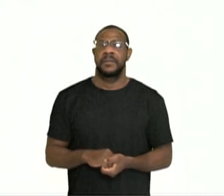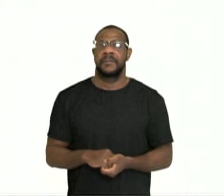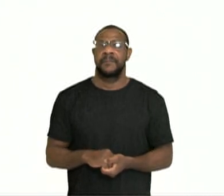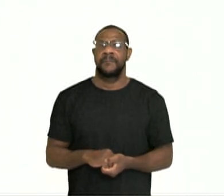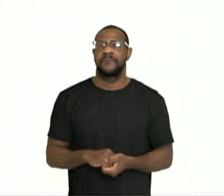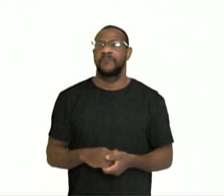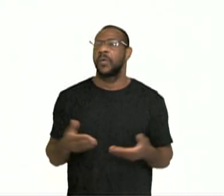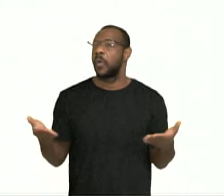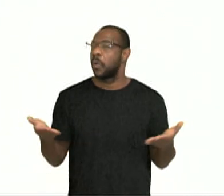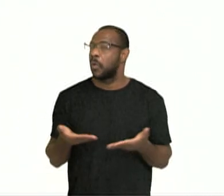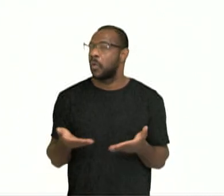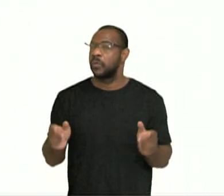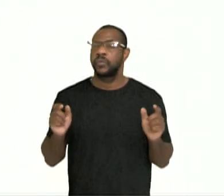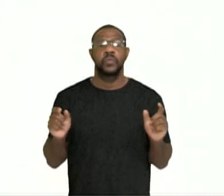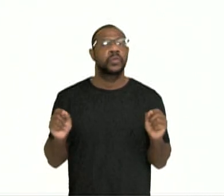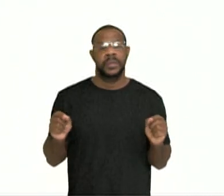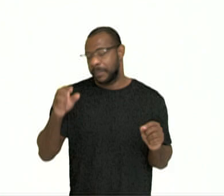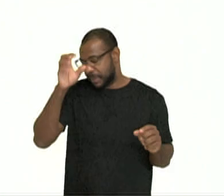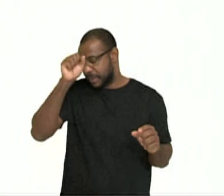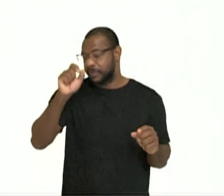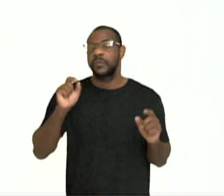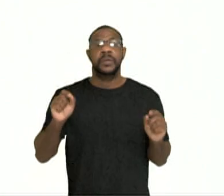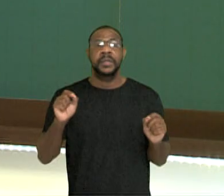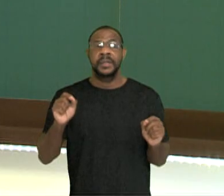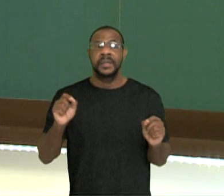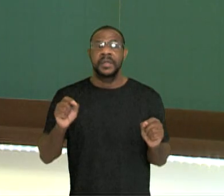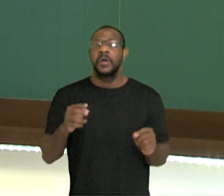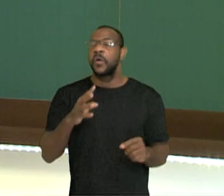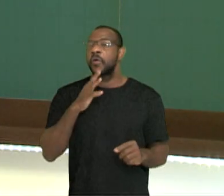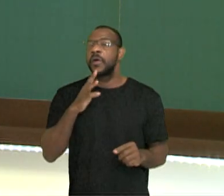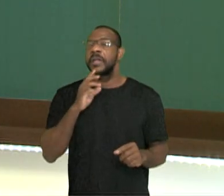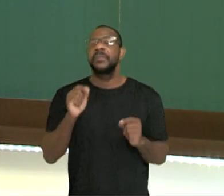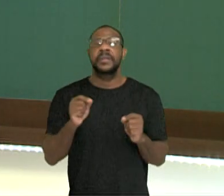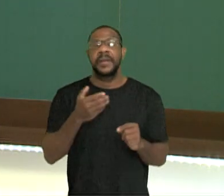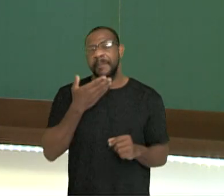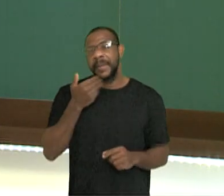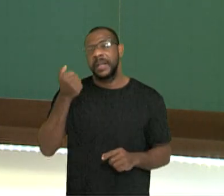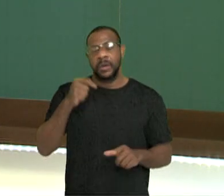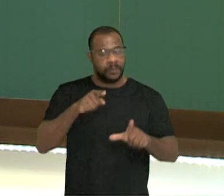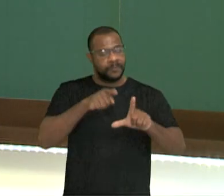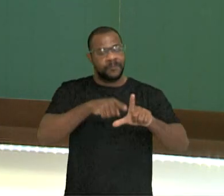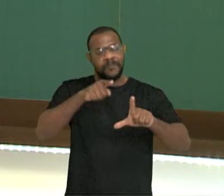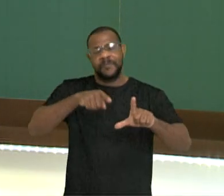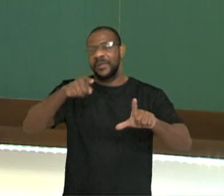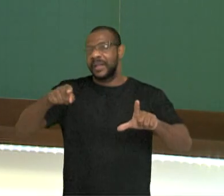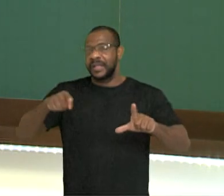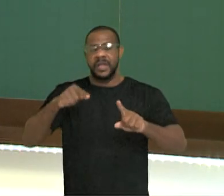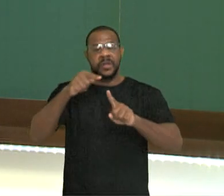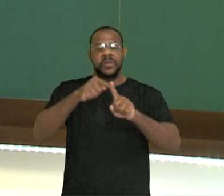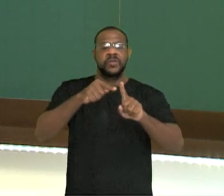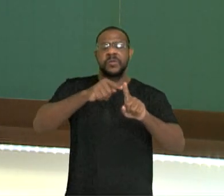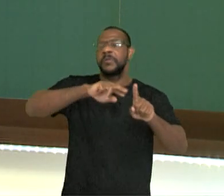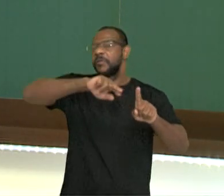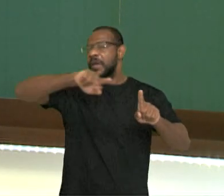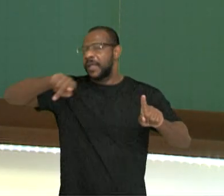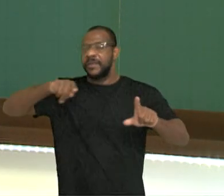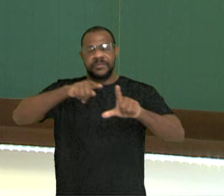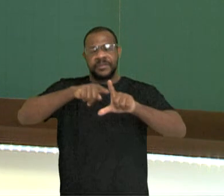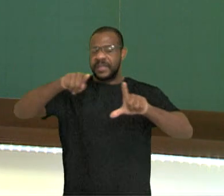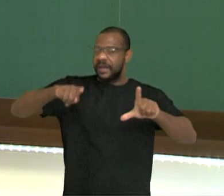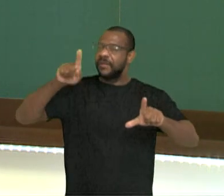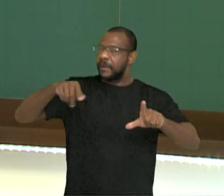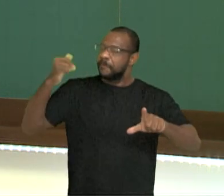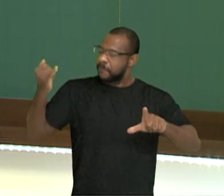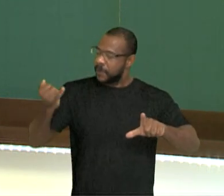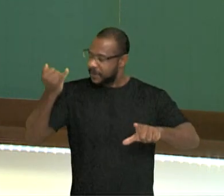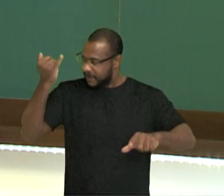O que nós vimos na aula de hoje, pessoal, né, nós conhecemos melhor e interpretamos alguns tipos de gráfico. Então isso é muito importante,